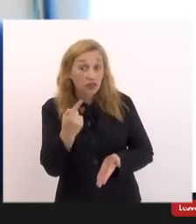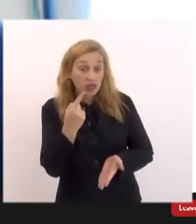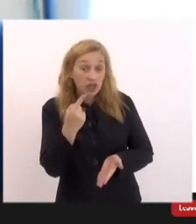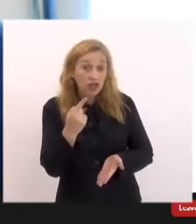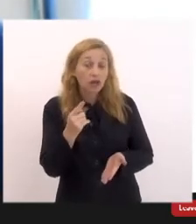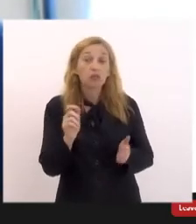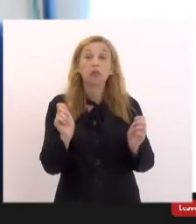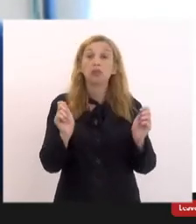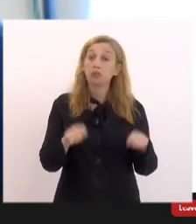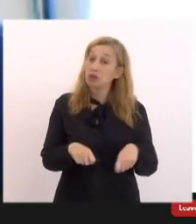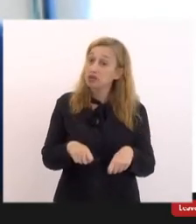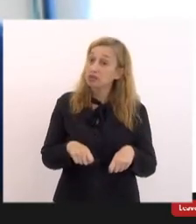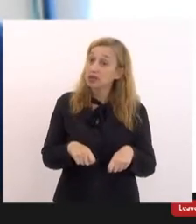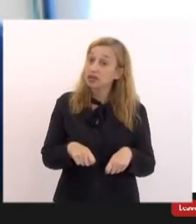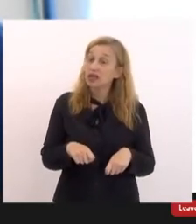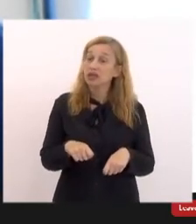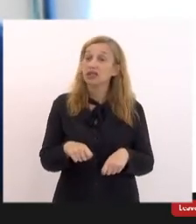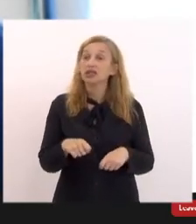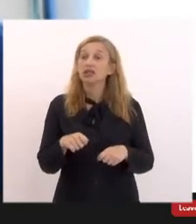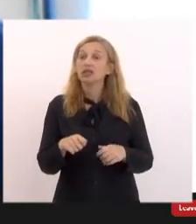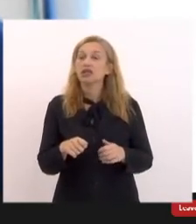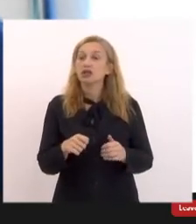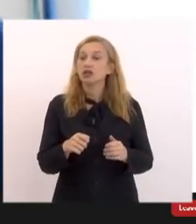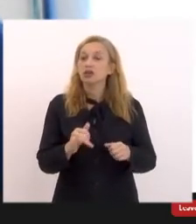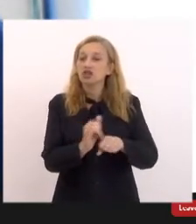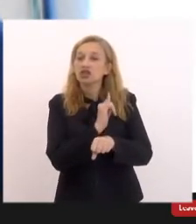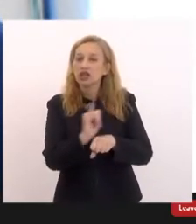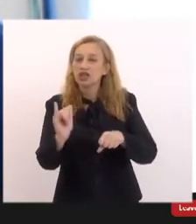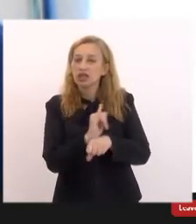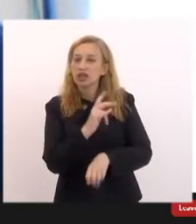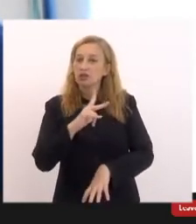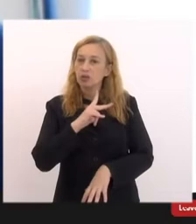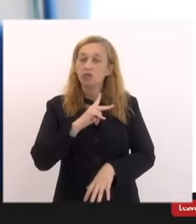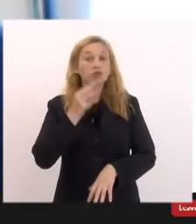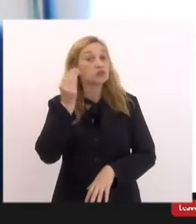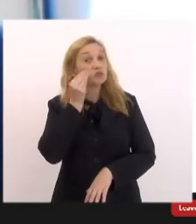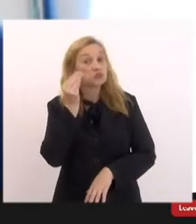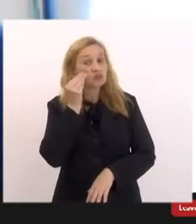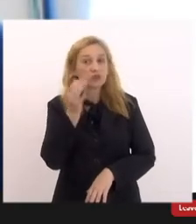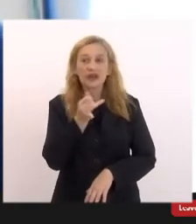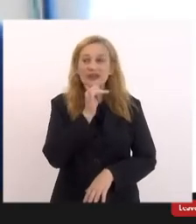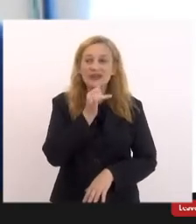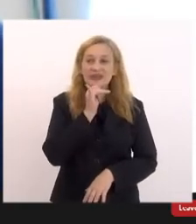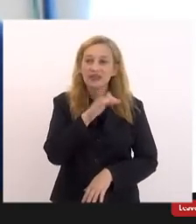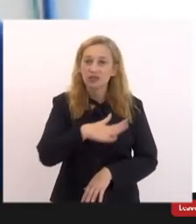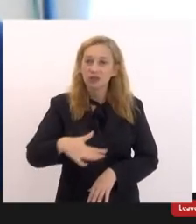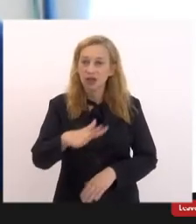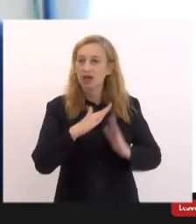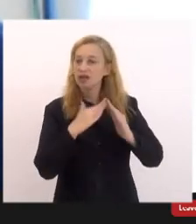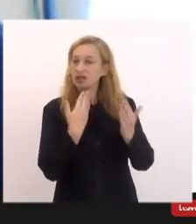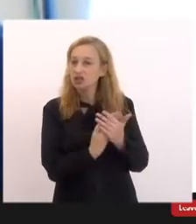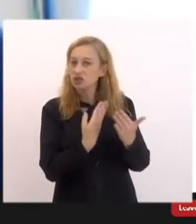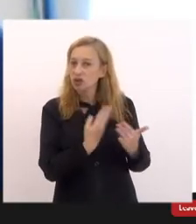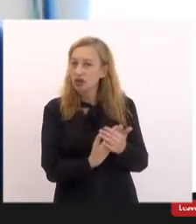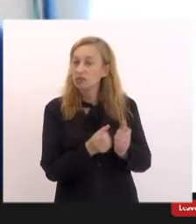alguma possibilidade de ter um esquema próprio de testagem, por exemplo, com as unidades escolares